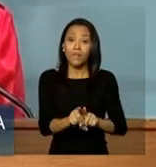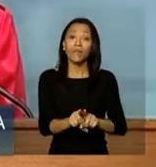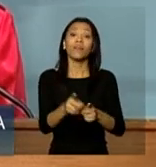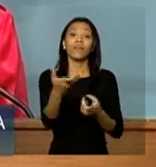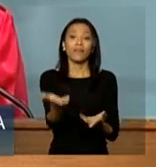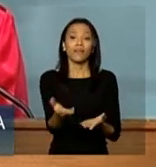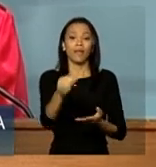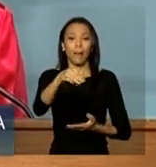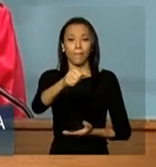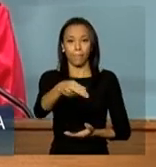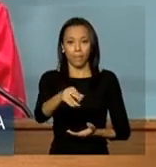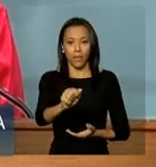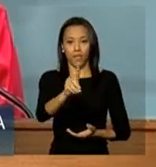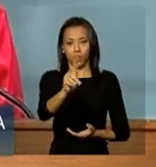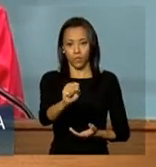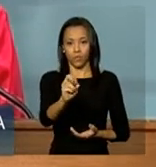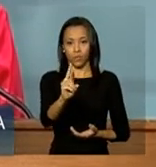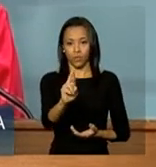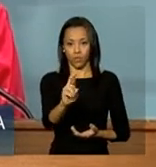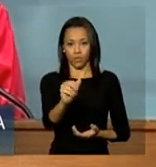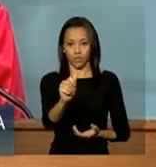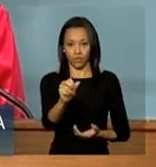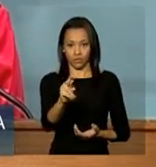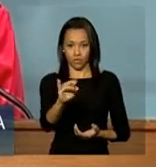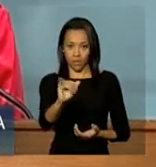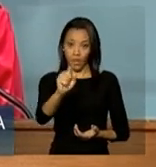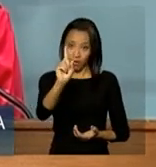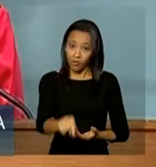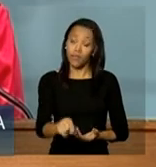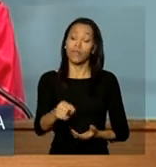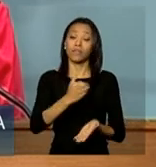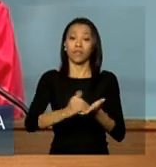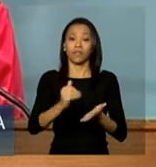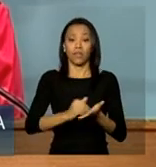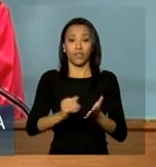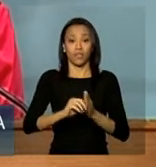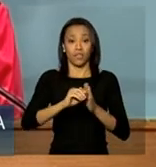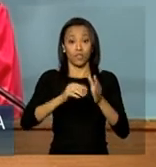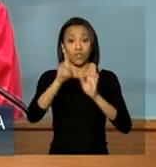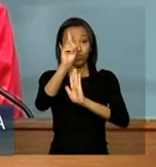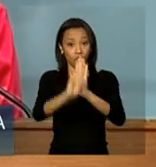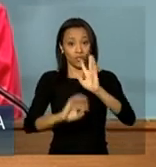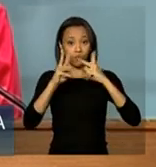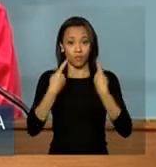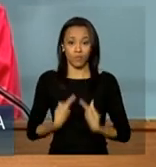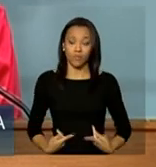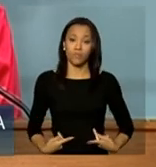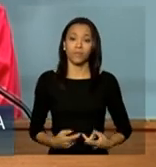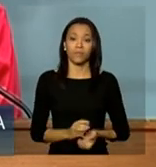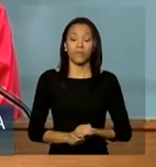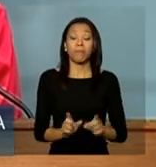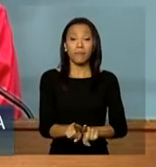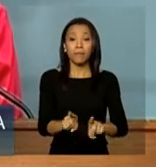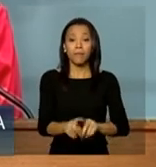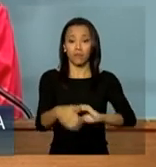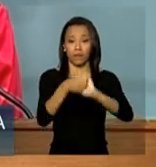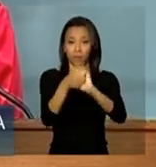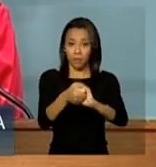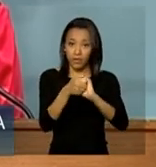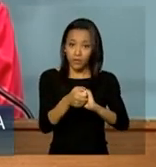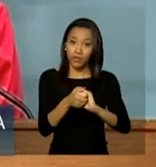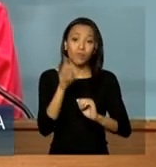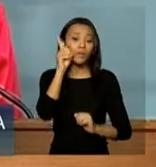do Rosário, da Secretaria de Direitos Humanos. Queria cumprimentar o deputado